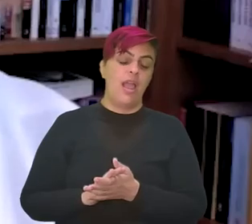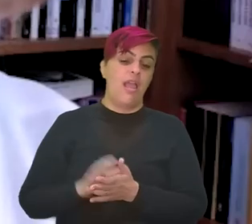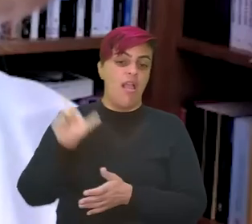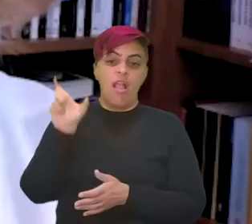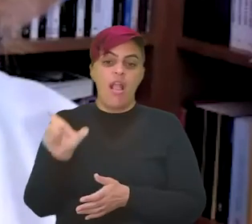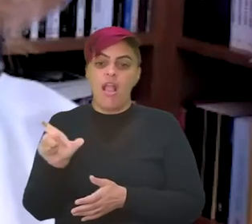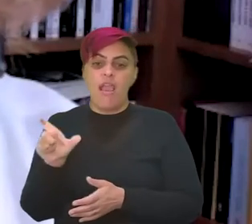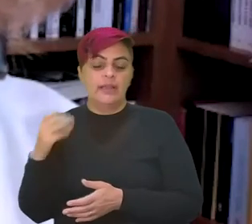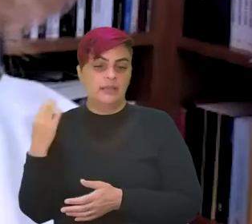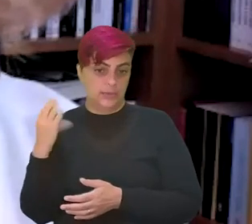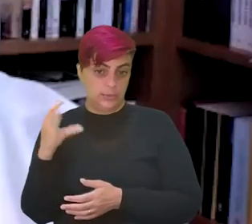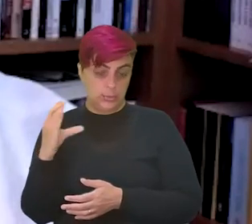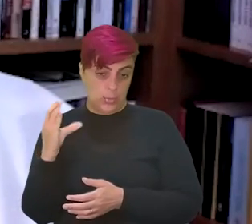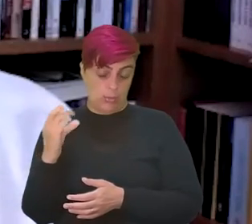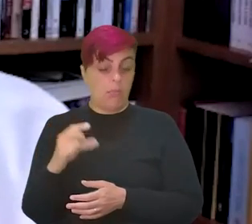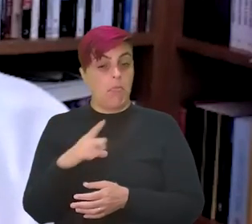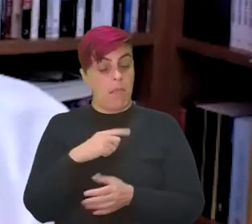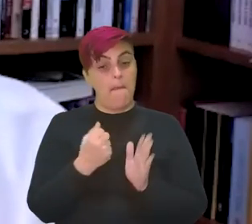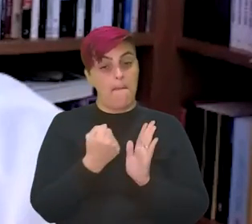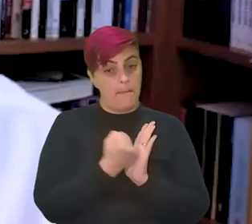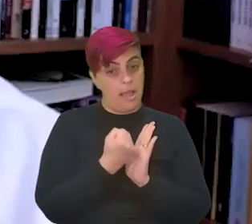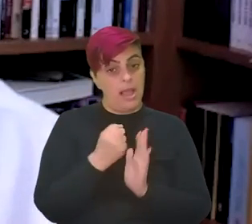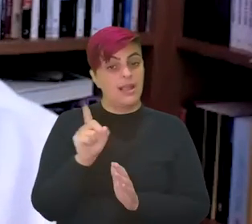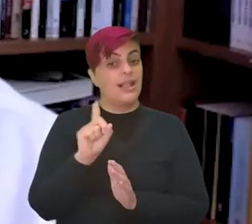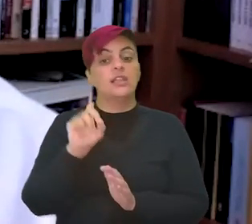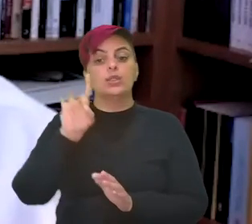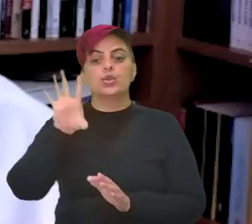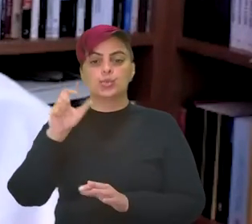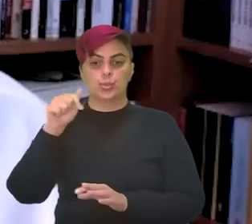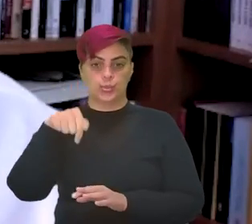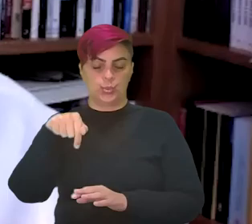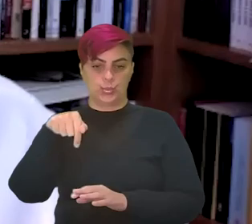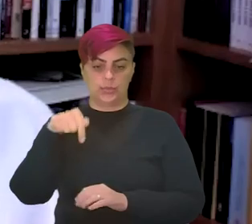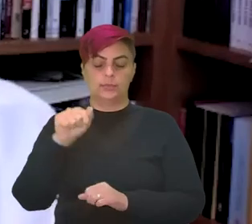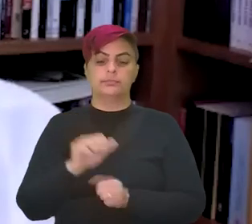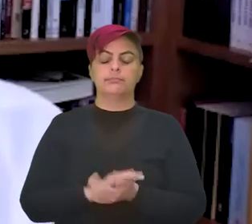E isso é marcado não só aqui, né?